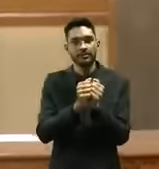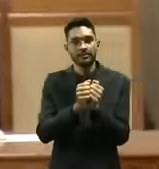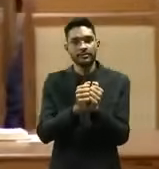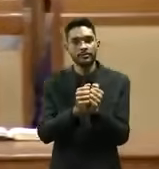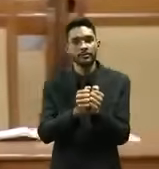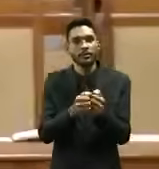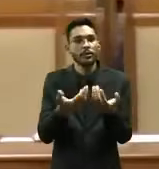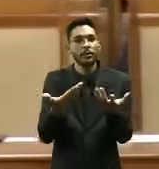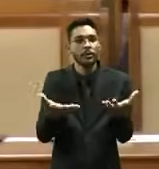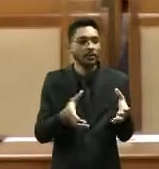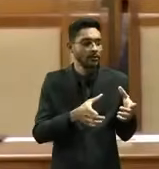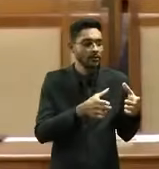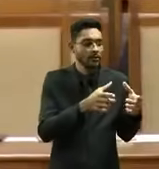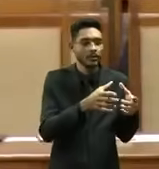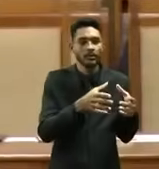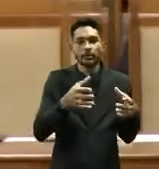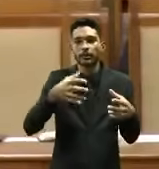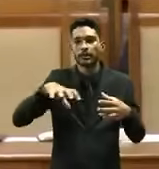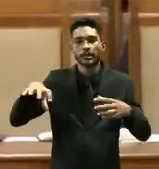é o teu lado